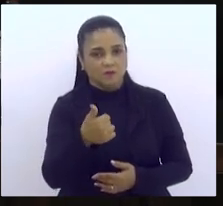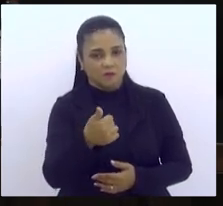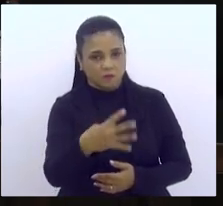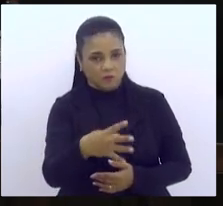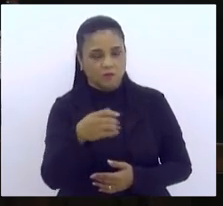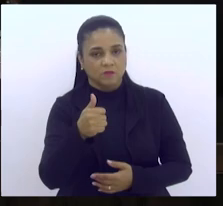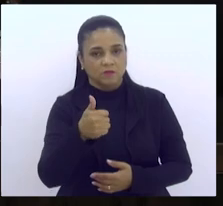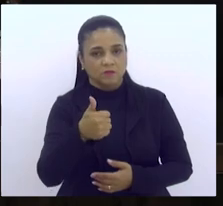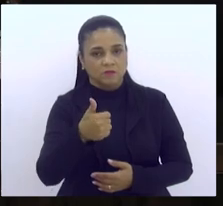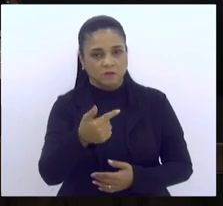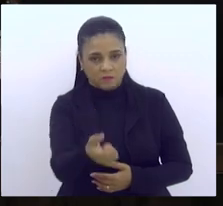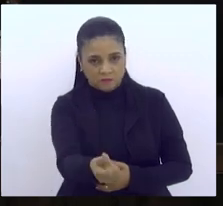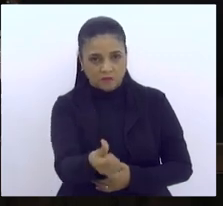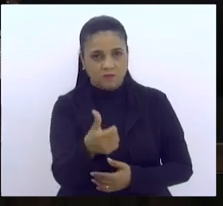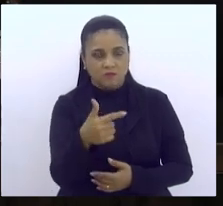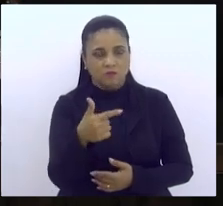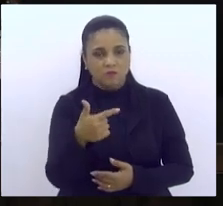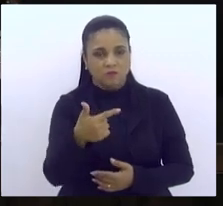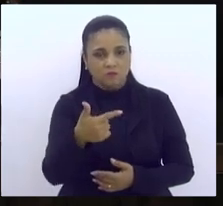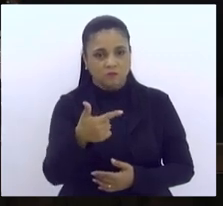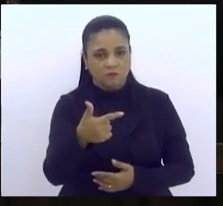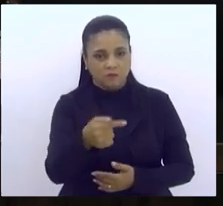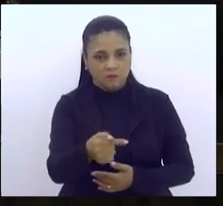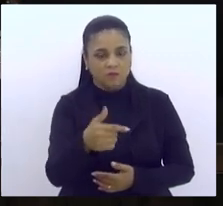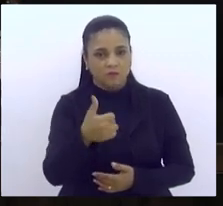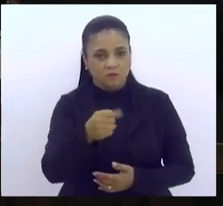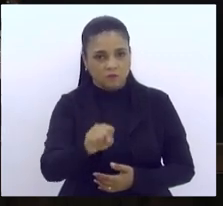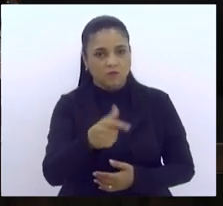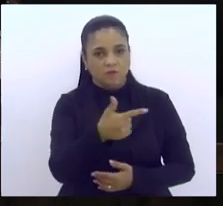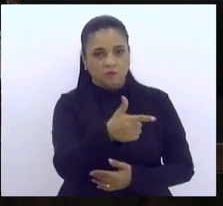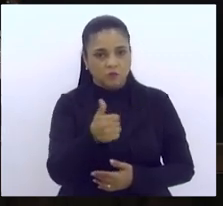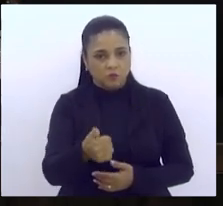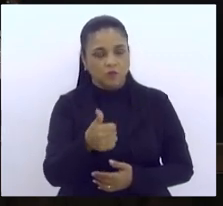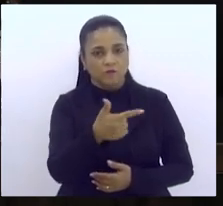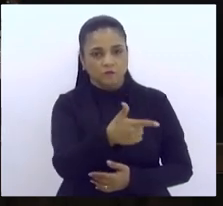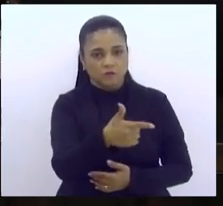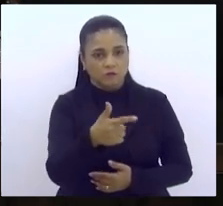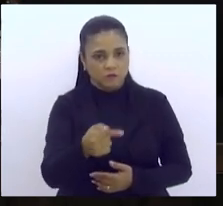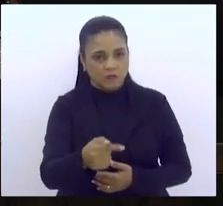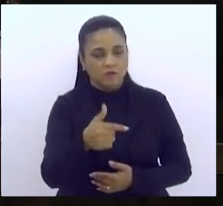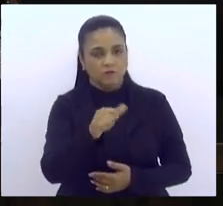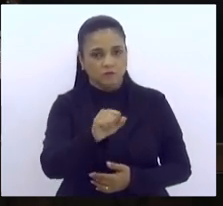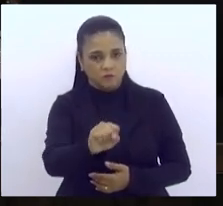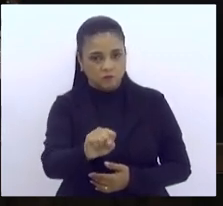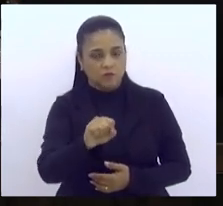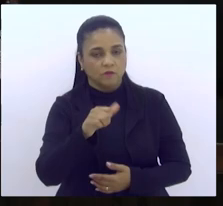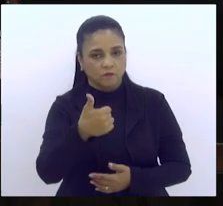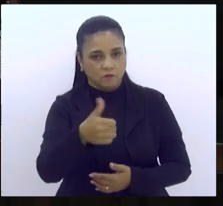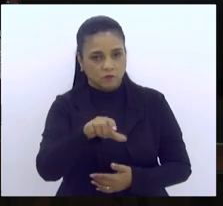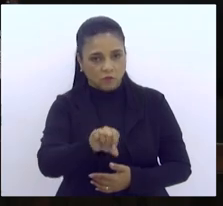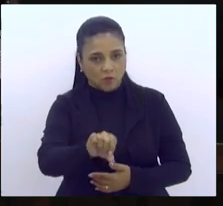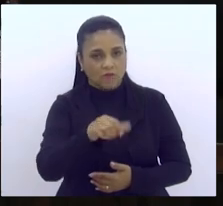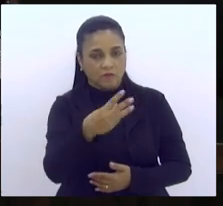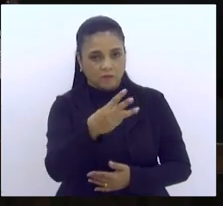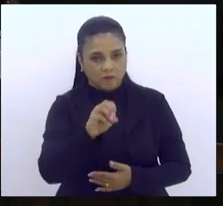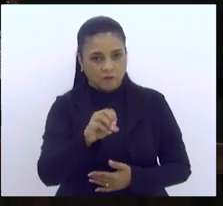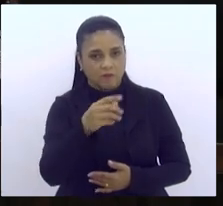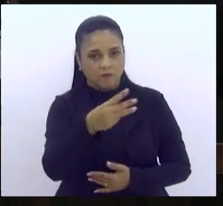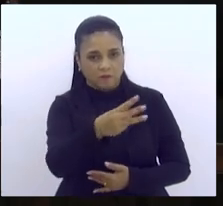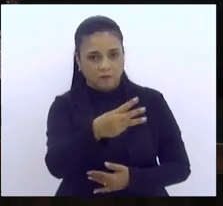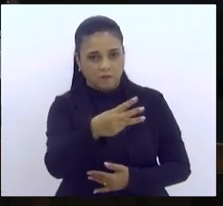17, 18, 20, 21, 25, 26, 27, 28, 29, 30,